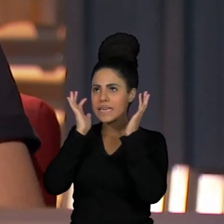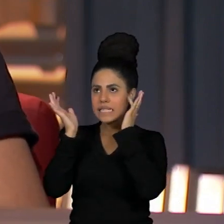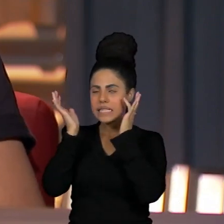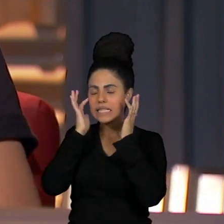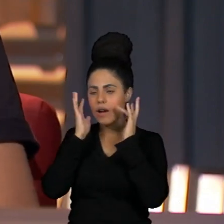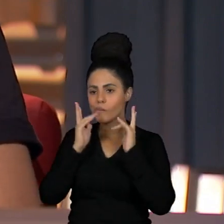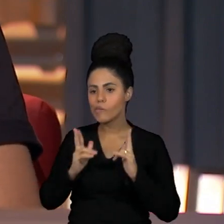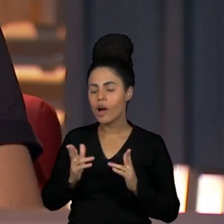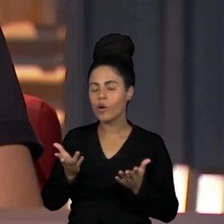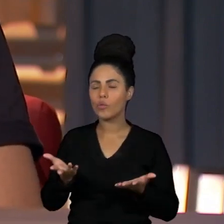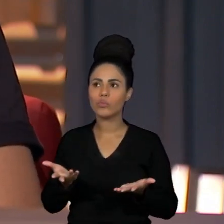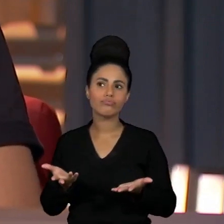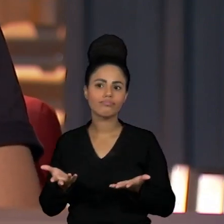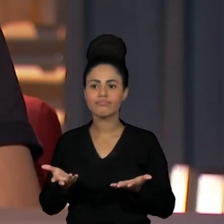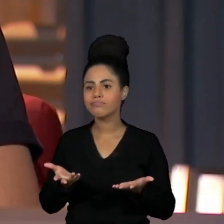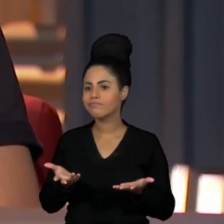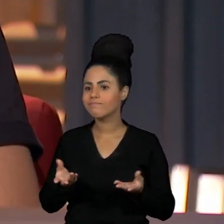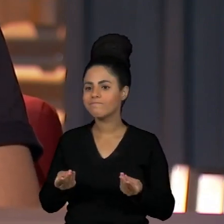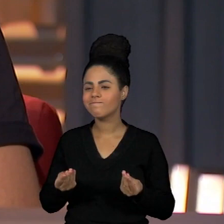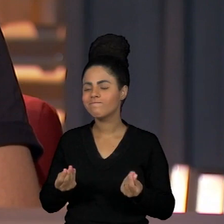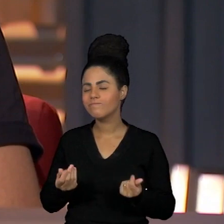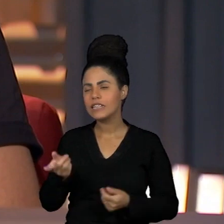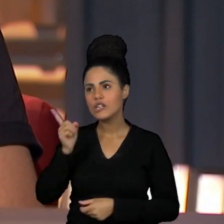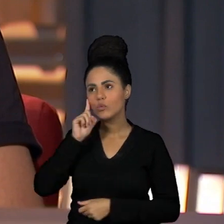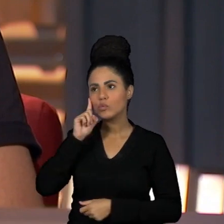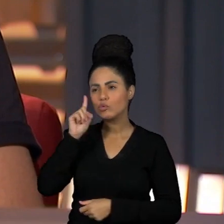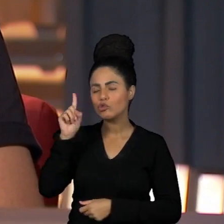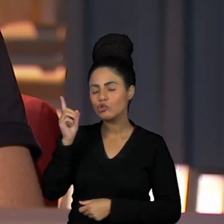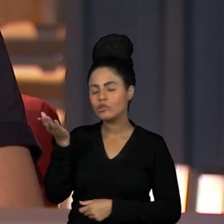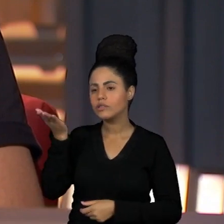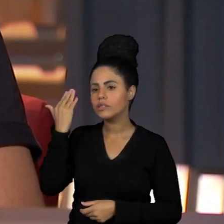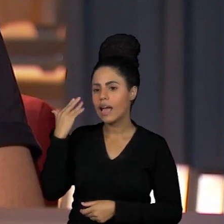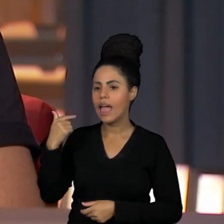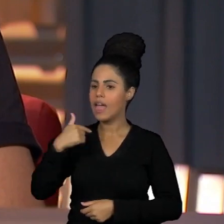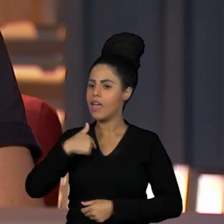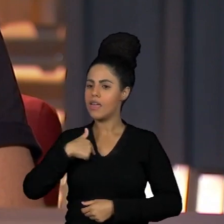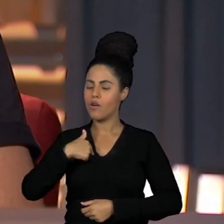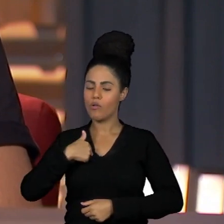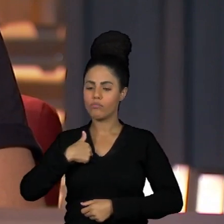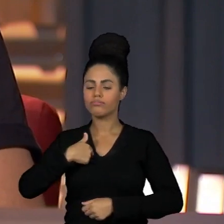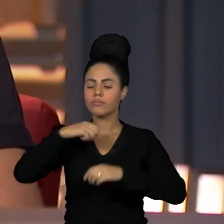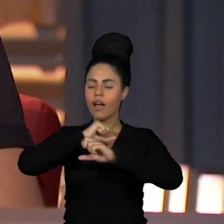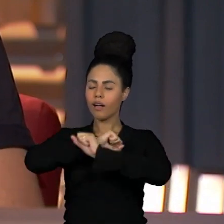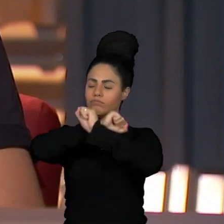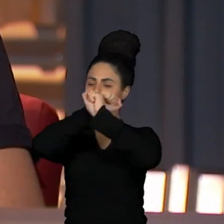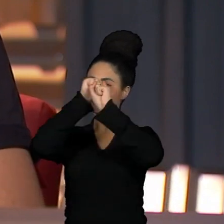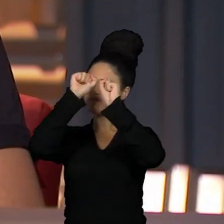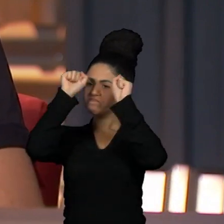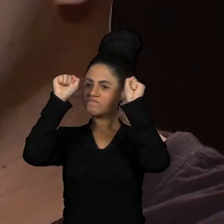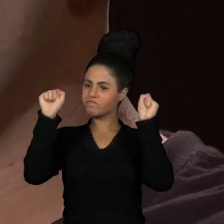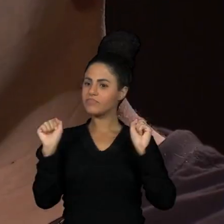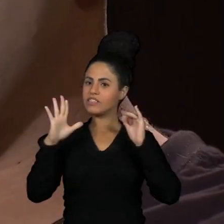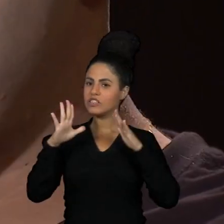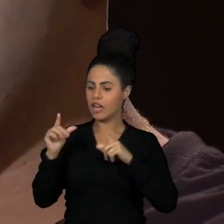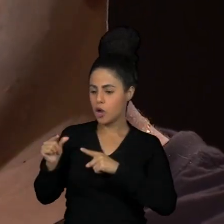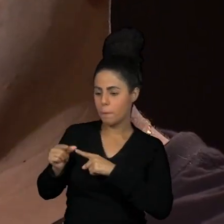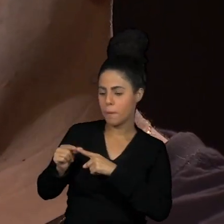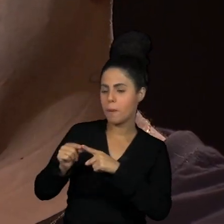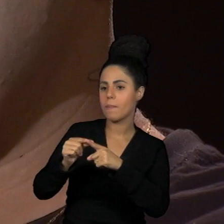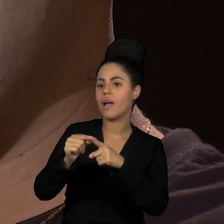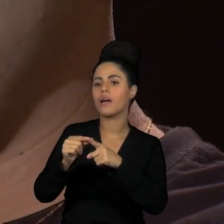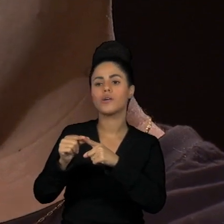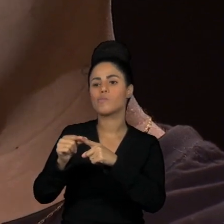mas assim, teve um dia, né, muito curioso isso. Eu acordei, eu já tinha saído da quebrada e tal, tava morando em outra